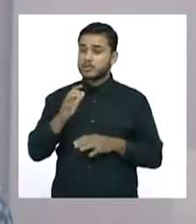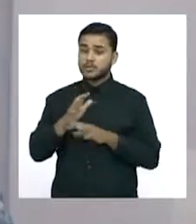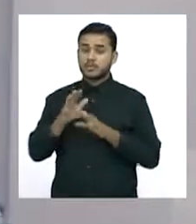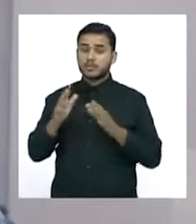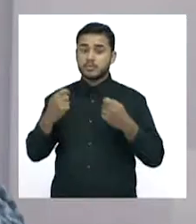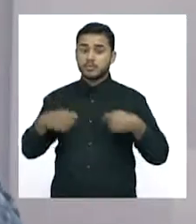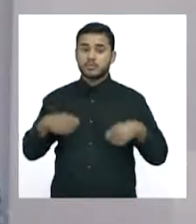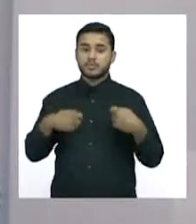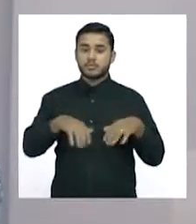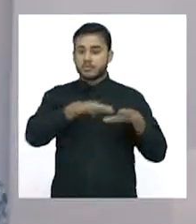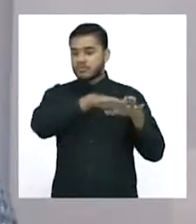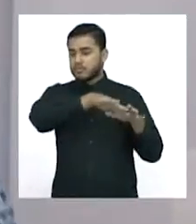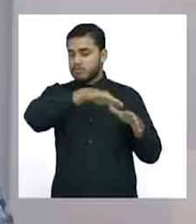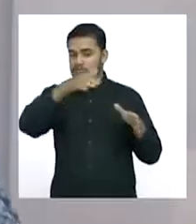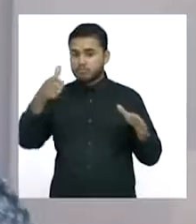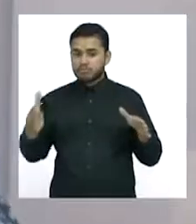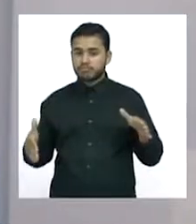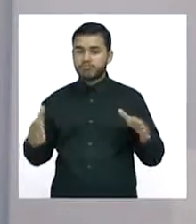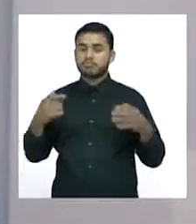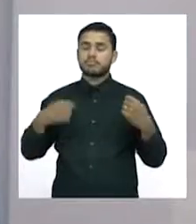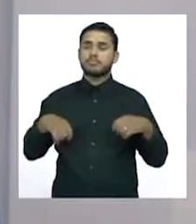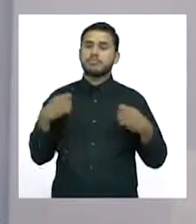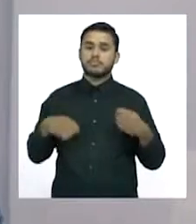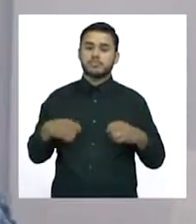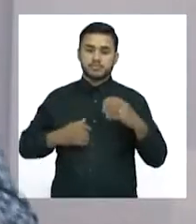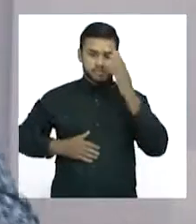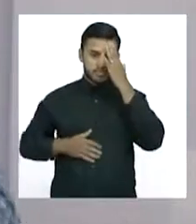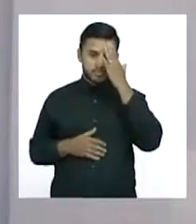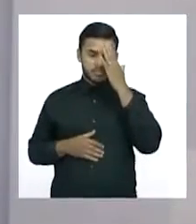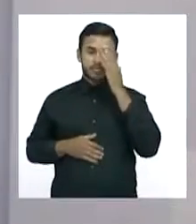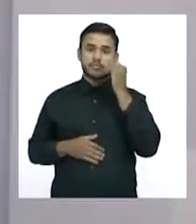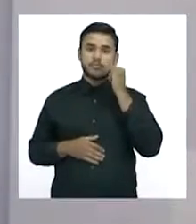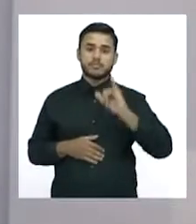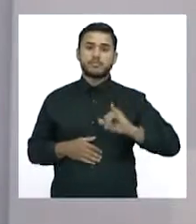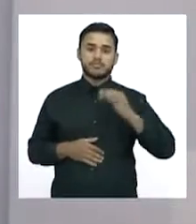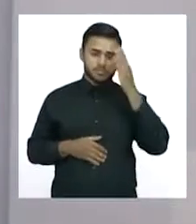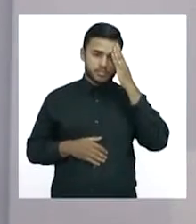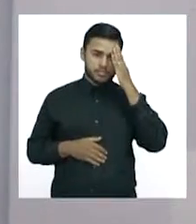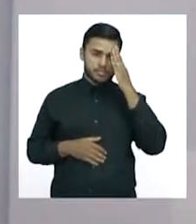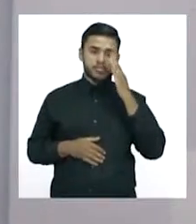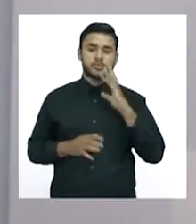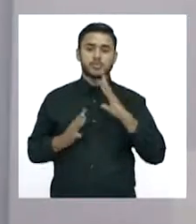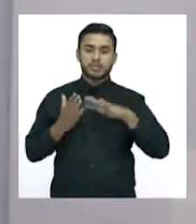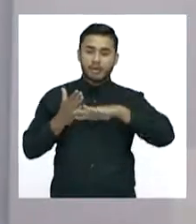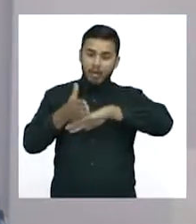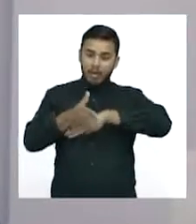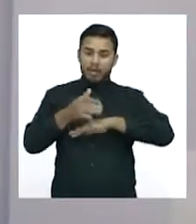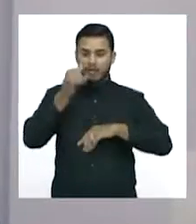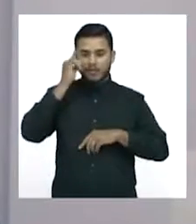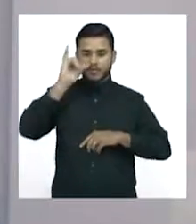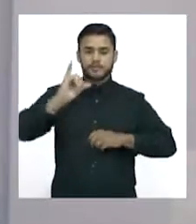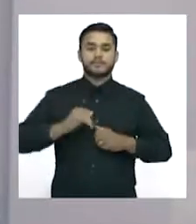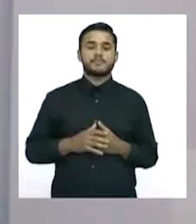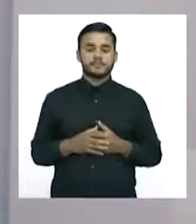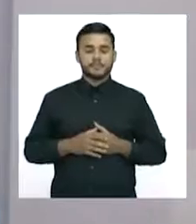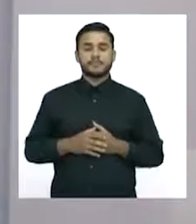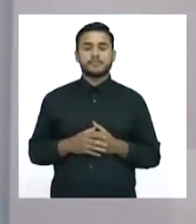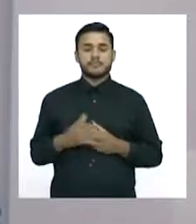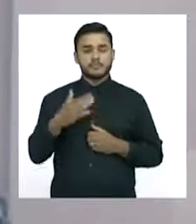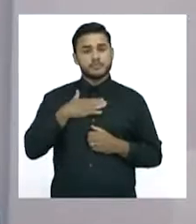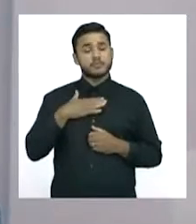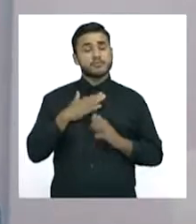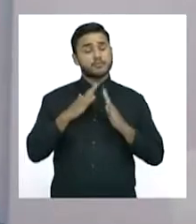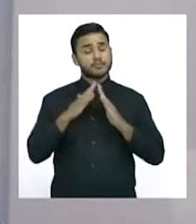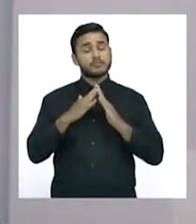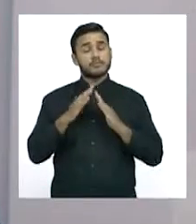puder tapar ou alguma coisa assim, quando não estiver usando, ajuda para que eles não façam acesso da água ali. E na nossa casa é